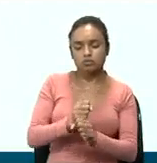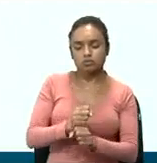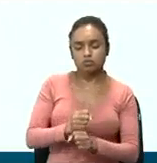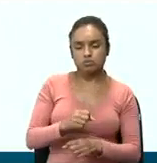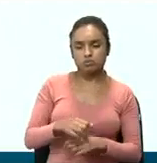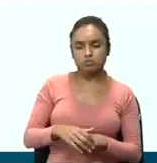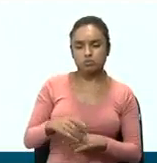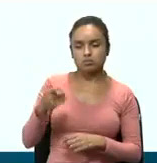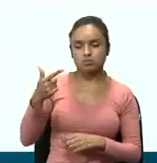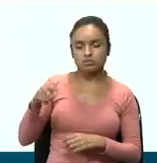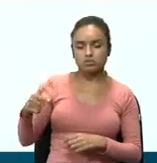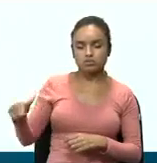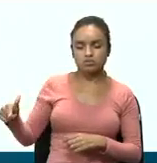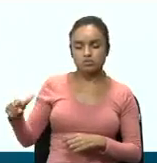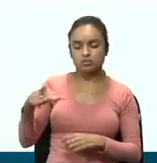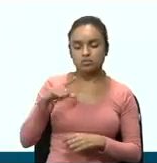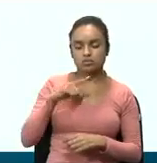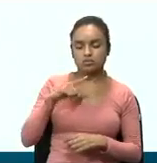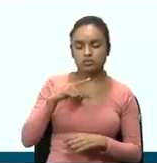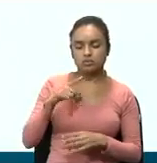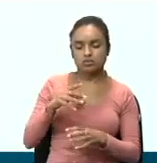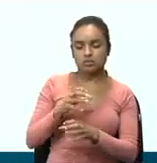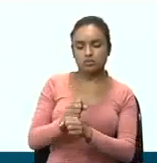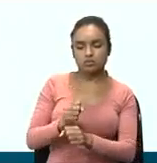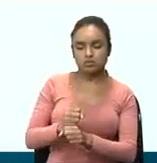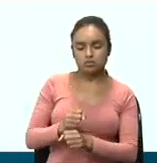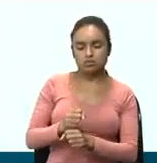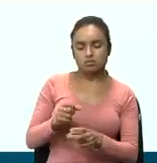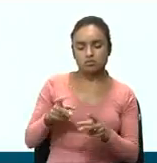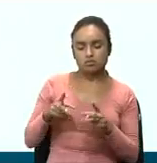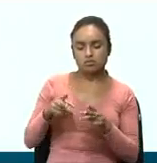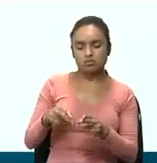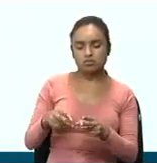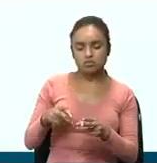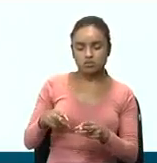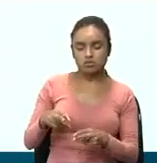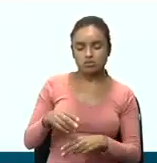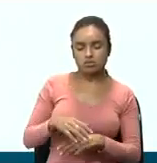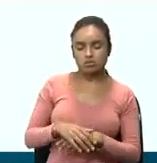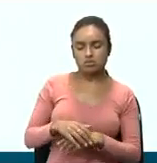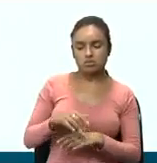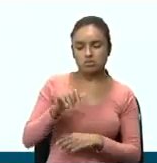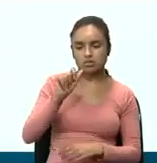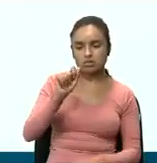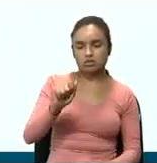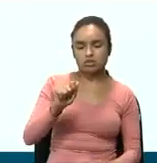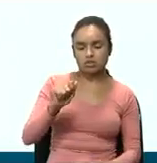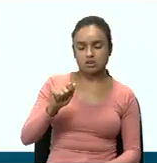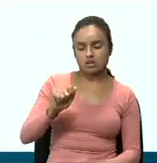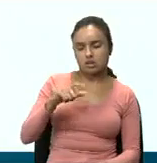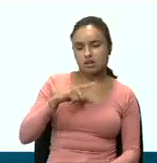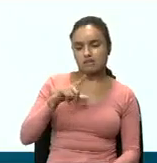No caso, nós vamos ter que a soma é igual. O A vale 1